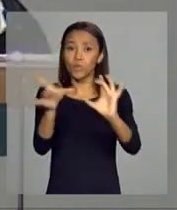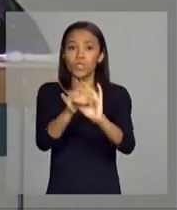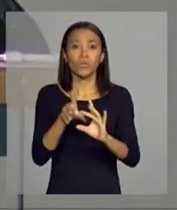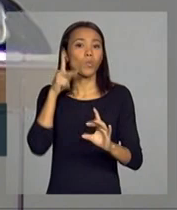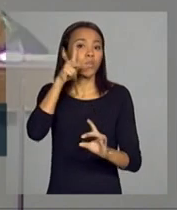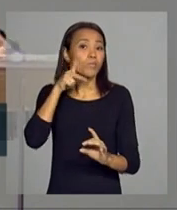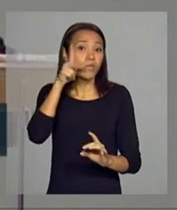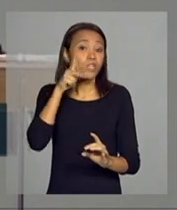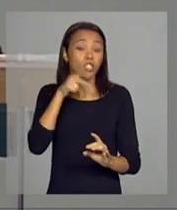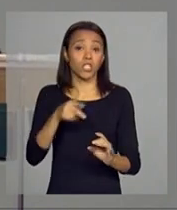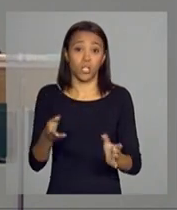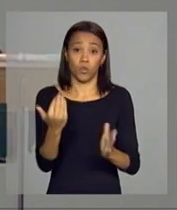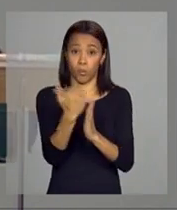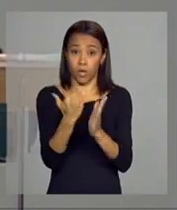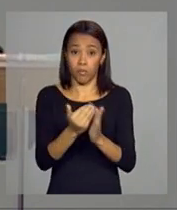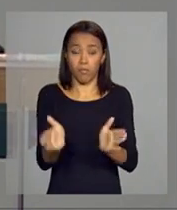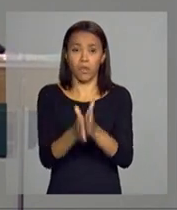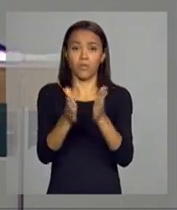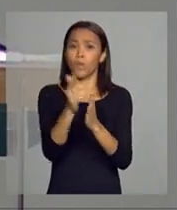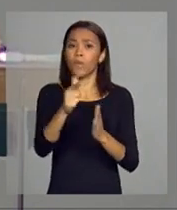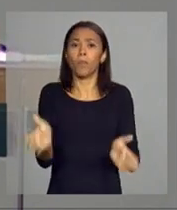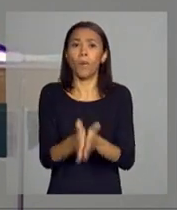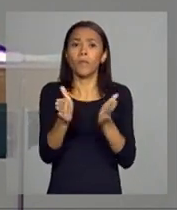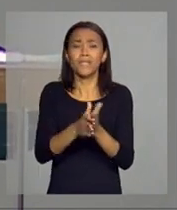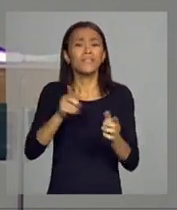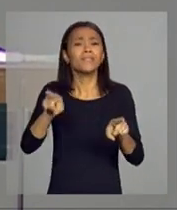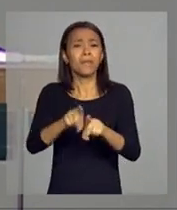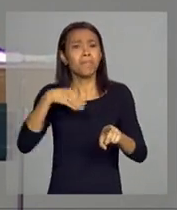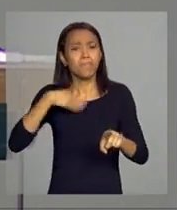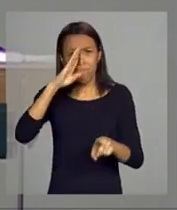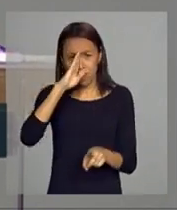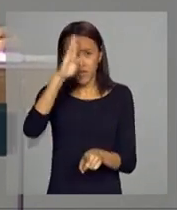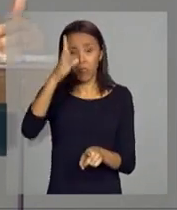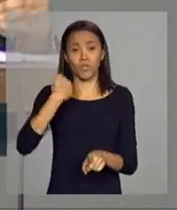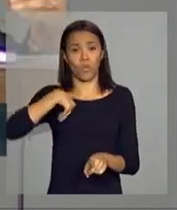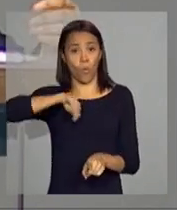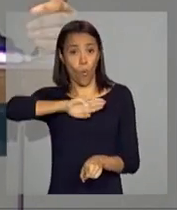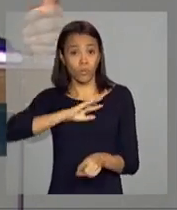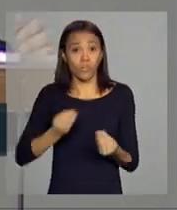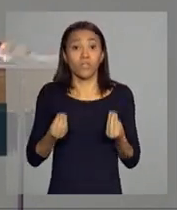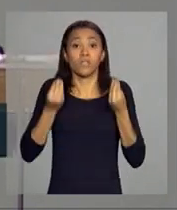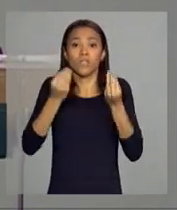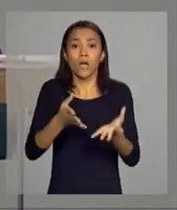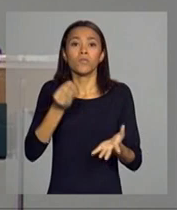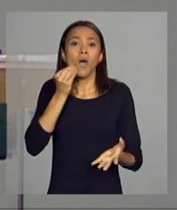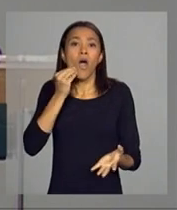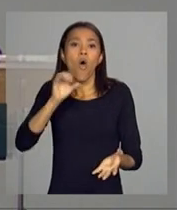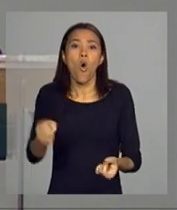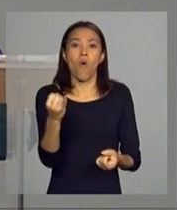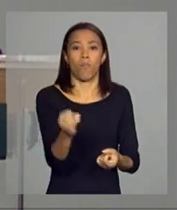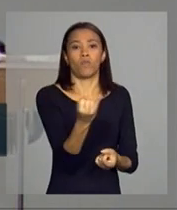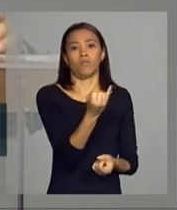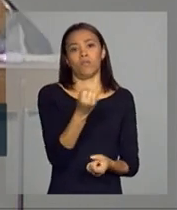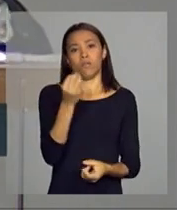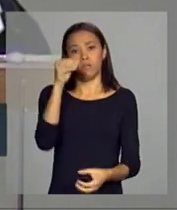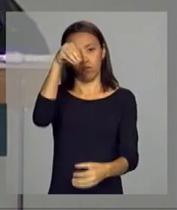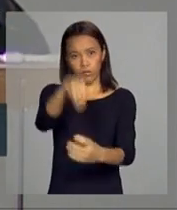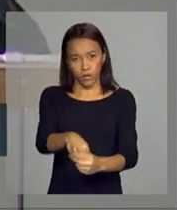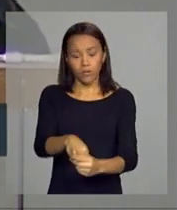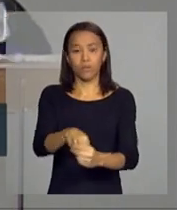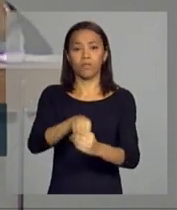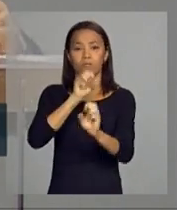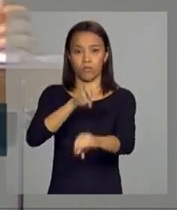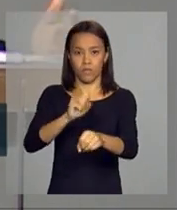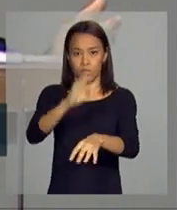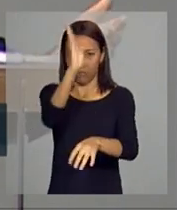Sem Miséria, mas especialmente quando nós trabalhamos com a geração de oportunidades na educação